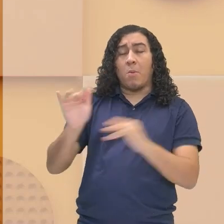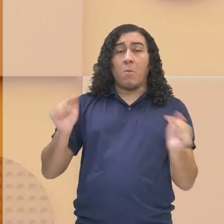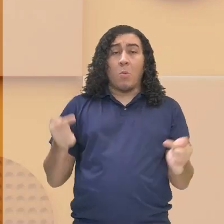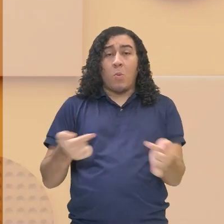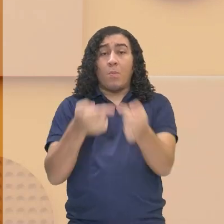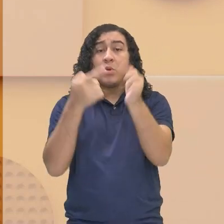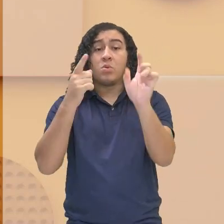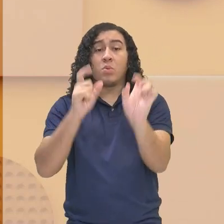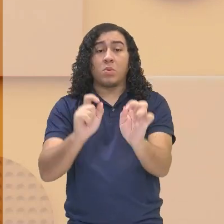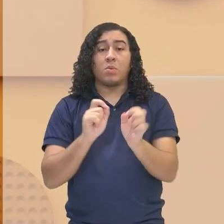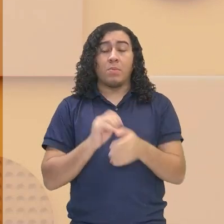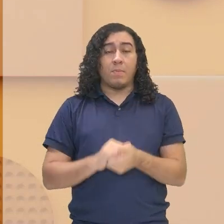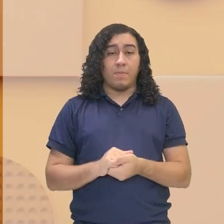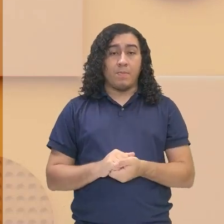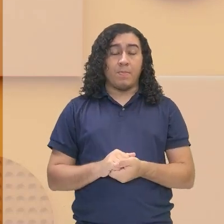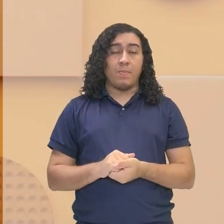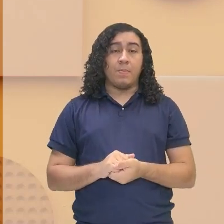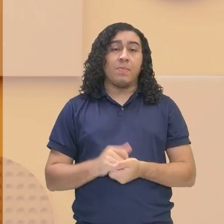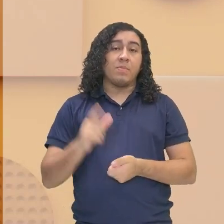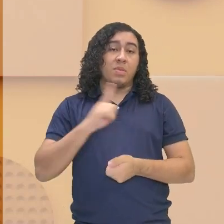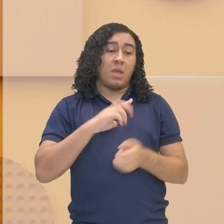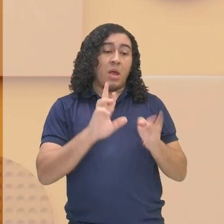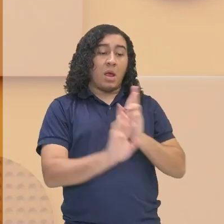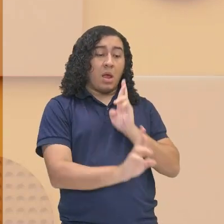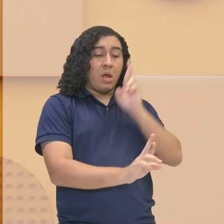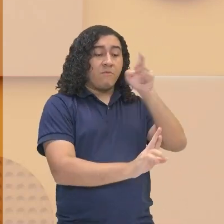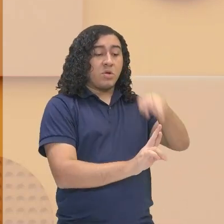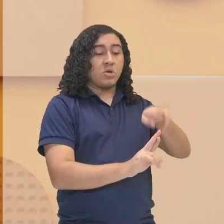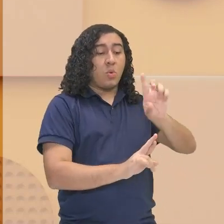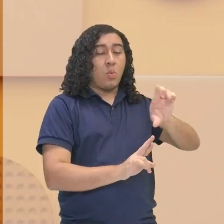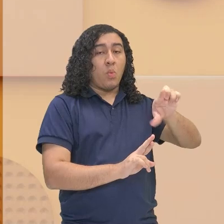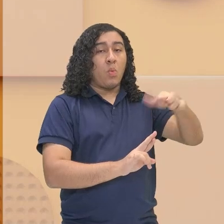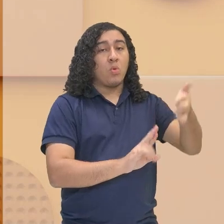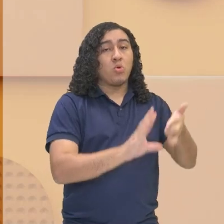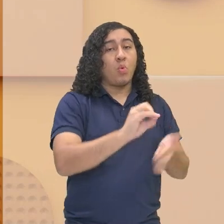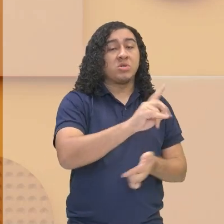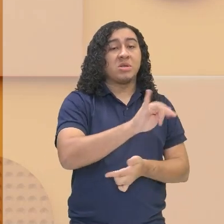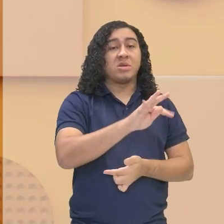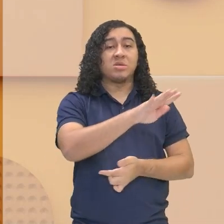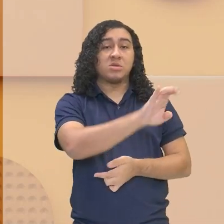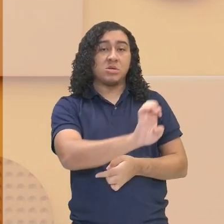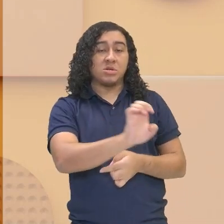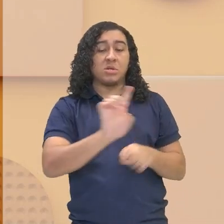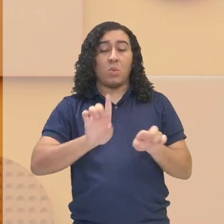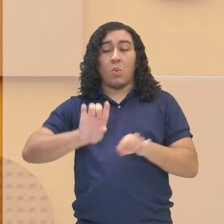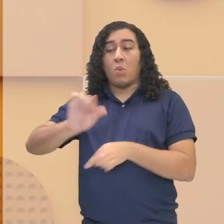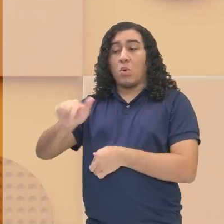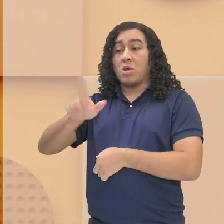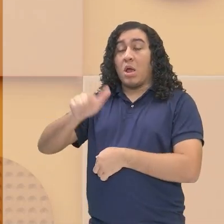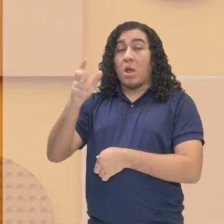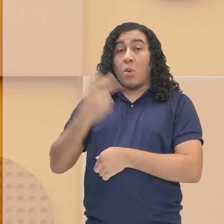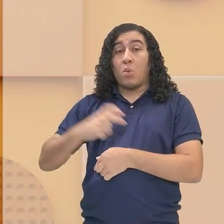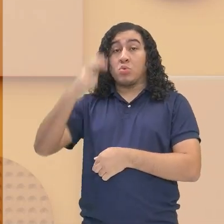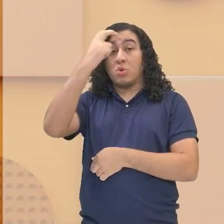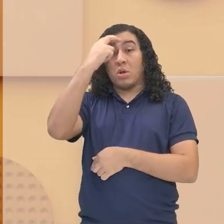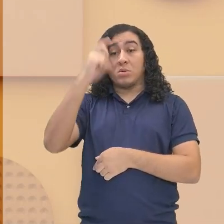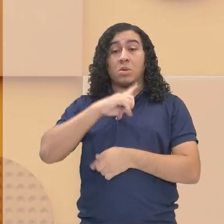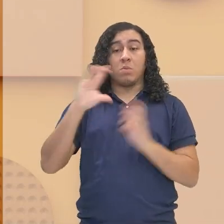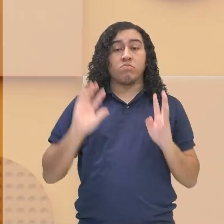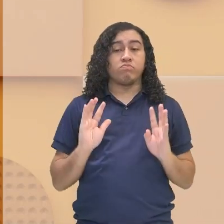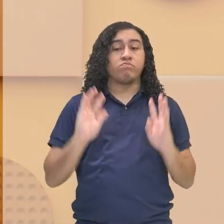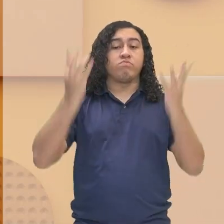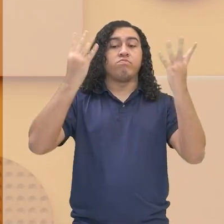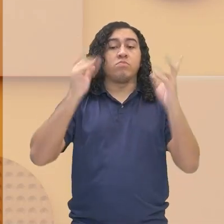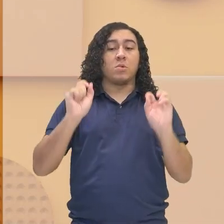relações com o Ocidente, e outro calendário mais cultural, que celebra, né, as